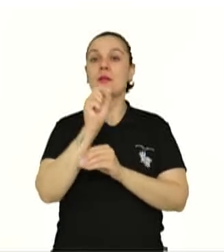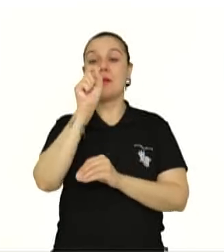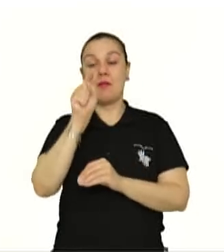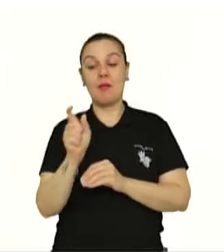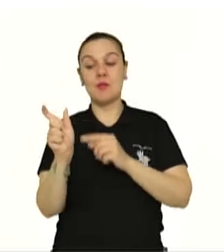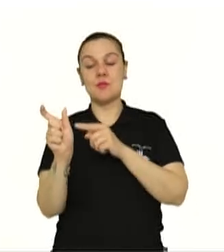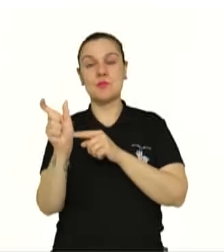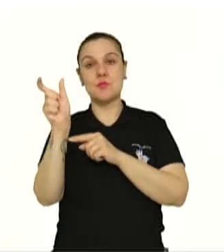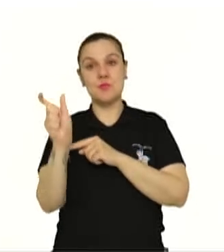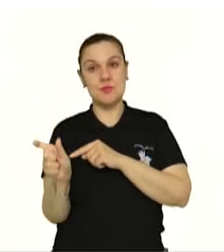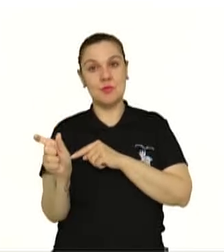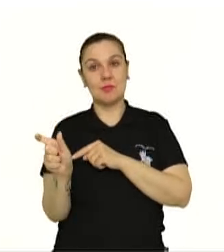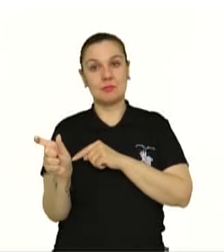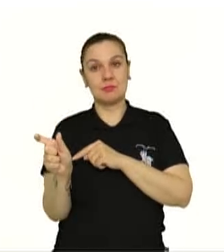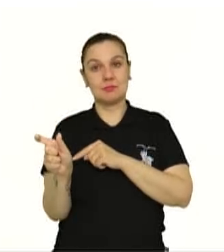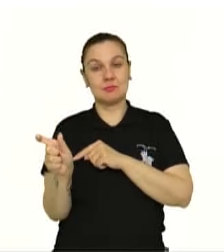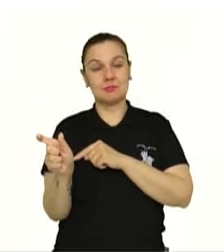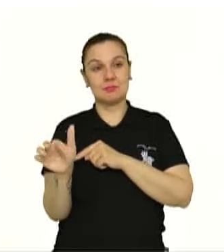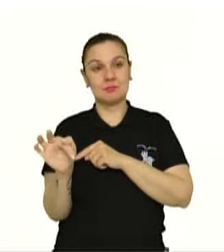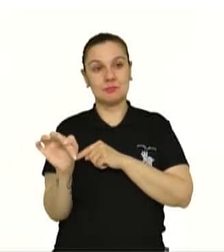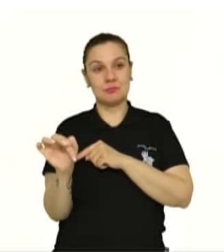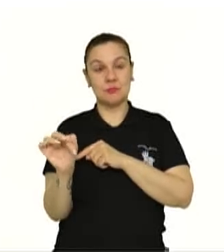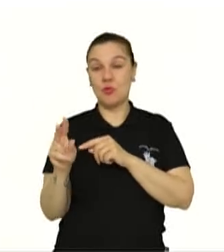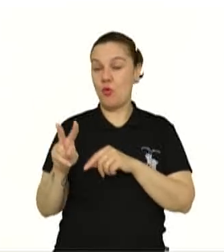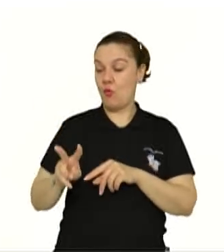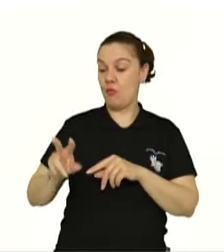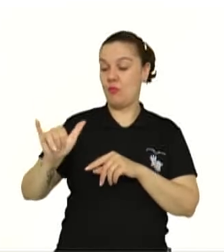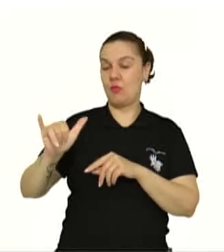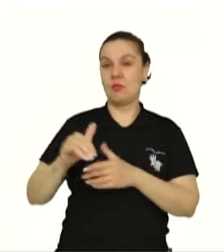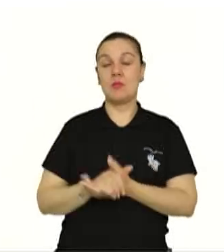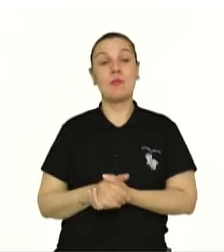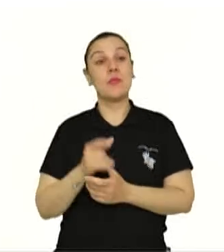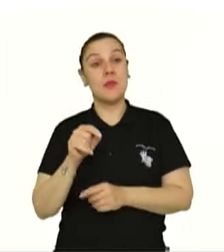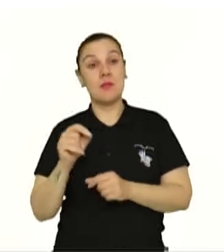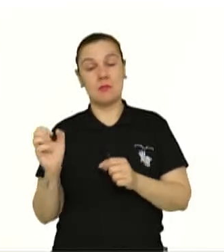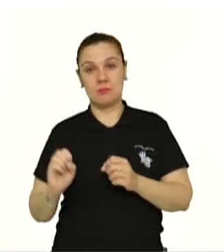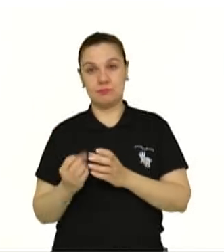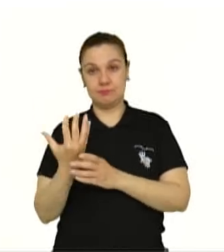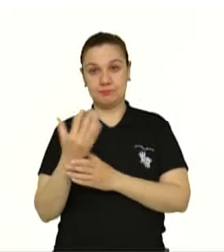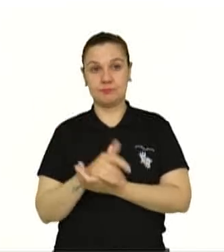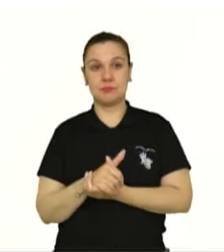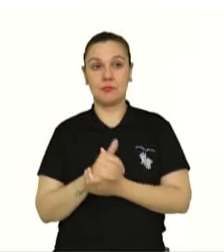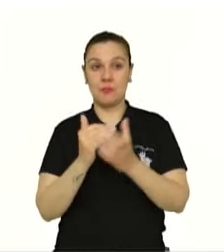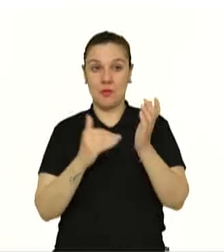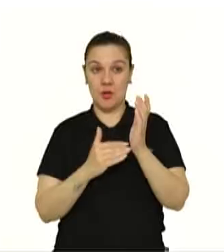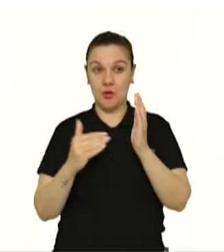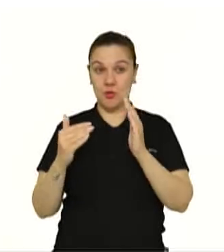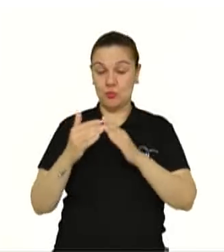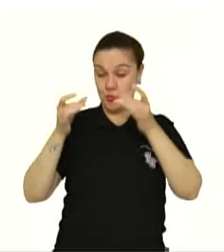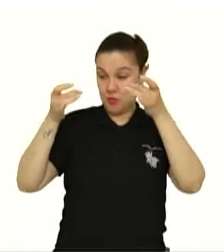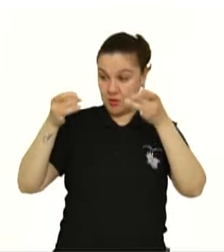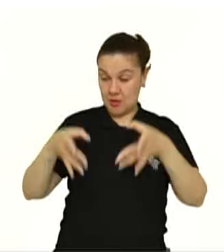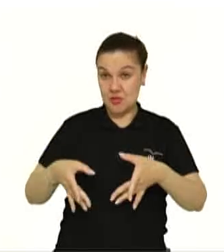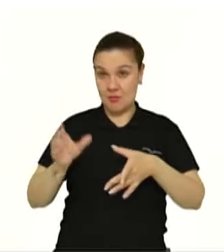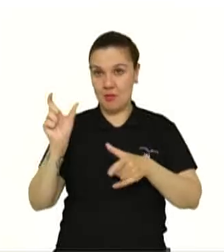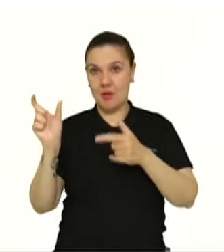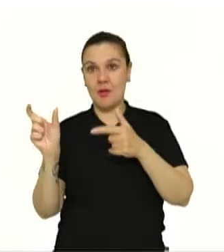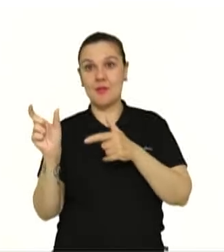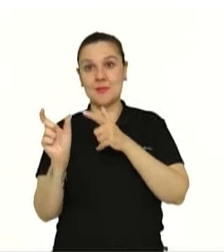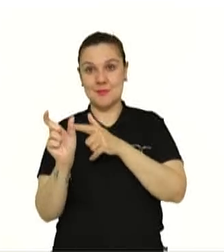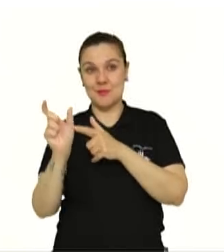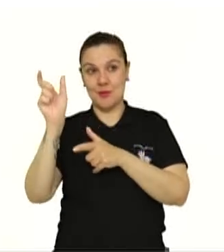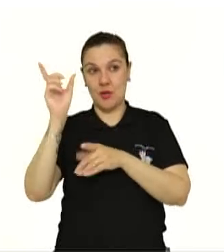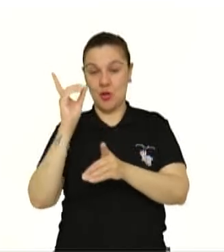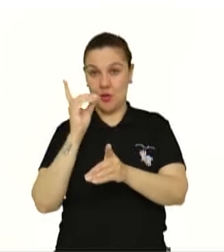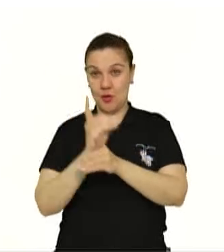é o sujeito primeiro, né? Ou o vocativo, caso ele apareça. Tudo o que restar na frase, depois que